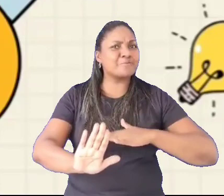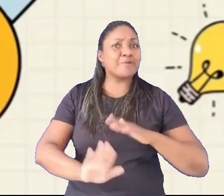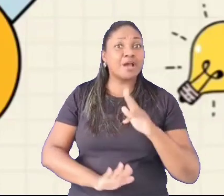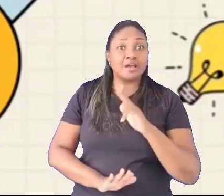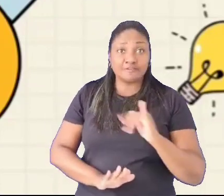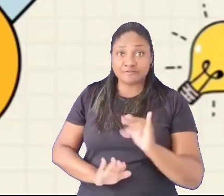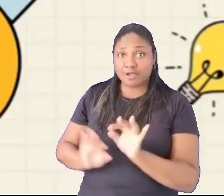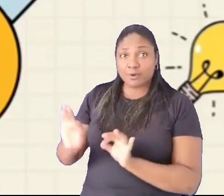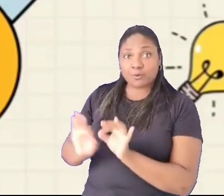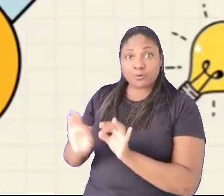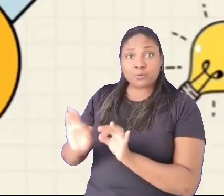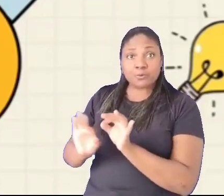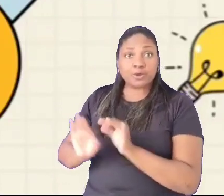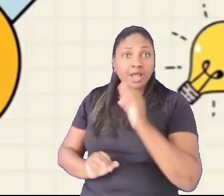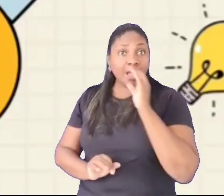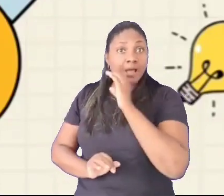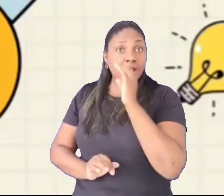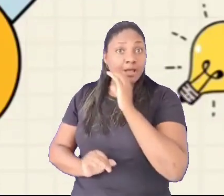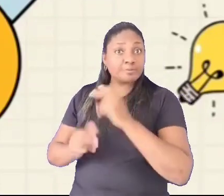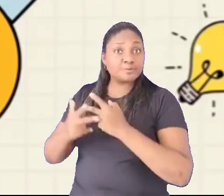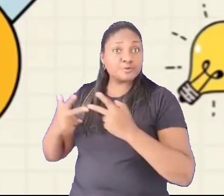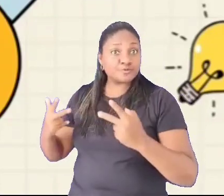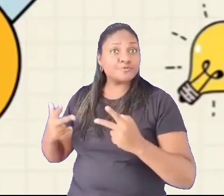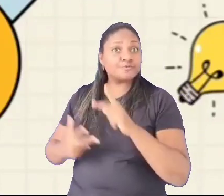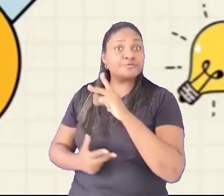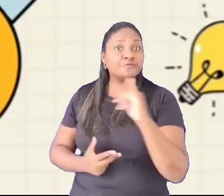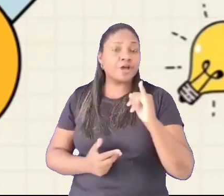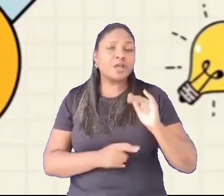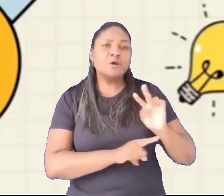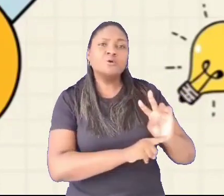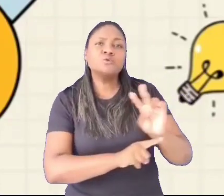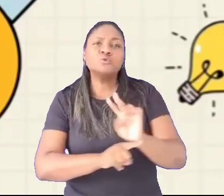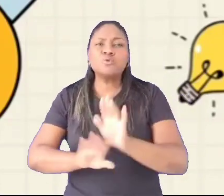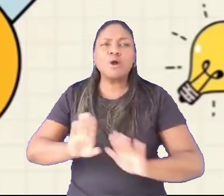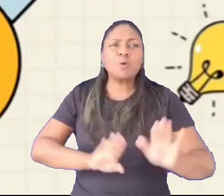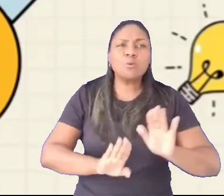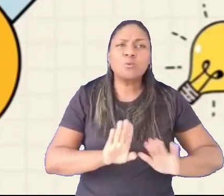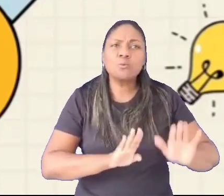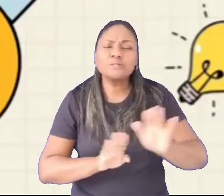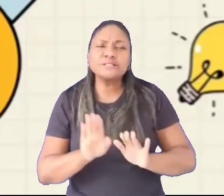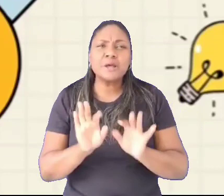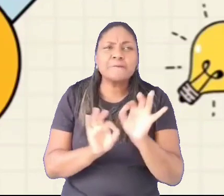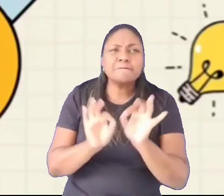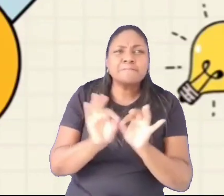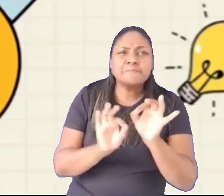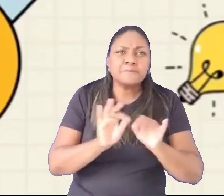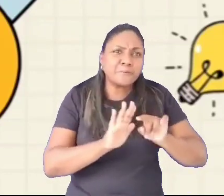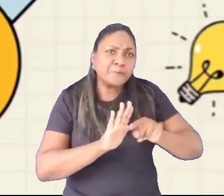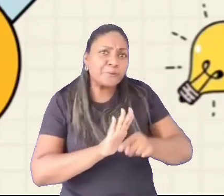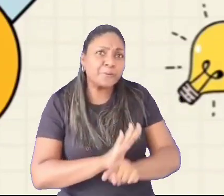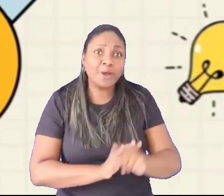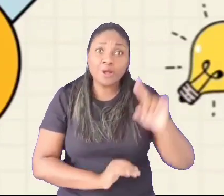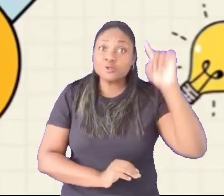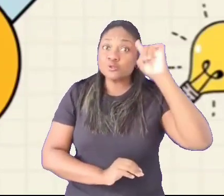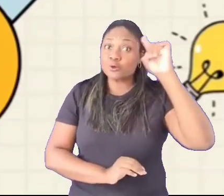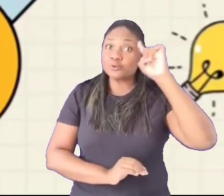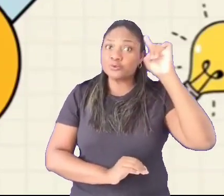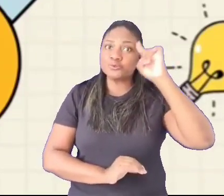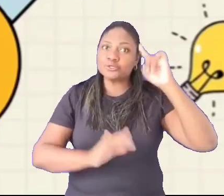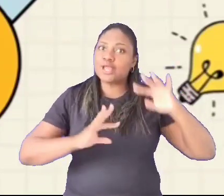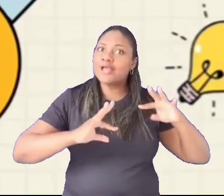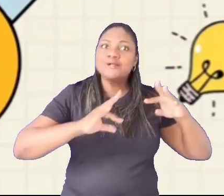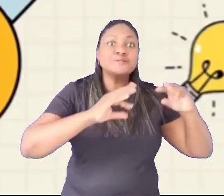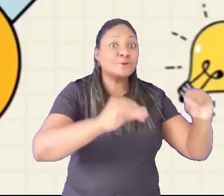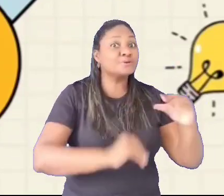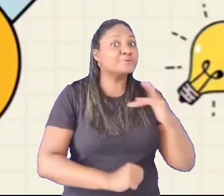vai agilizar o que a gente pode agilizar e cuidar de tudo ali no miudinho, todos os dias, para que todo